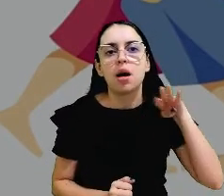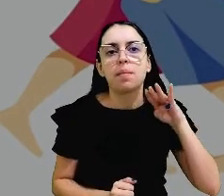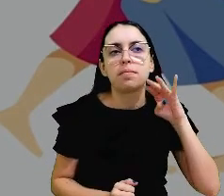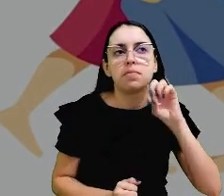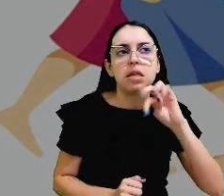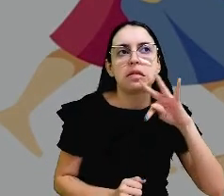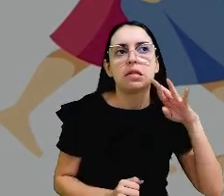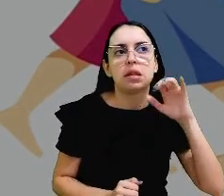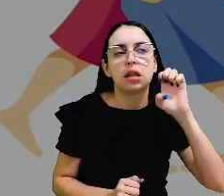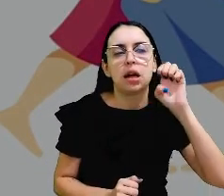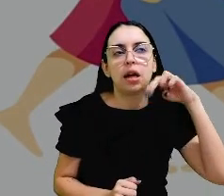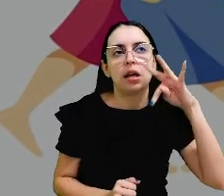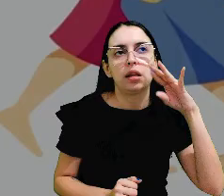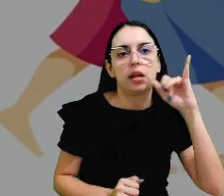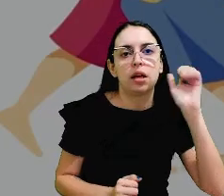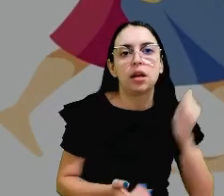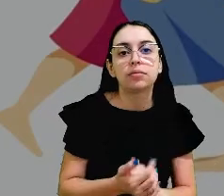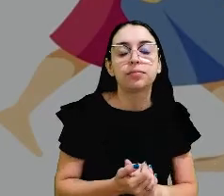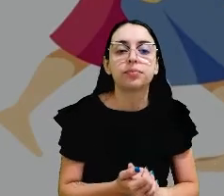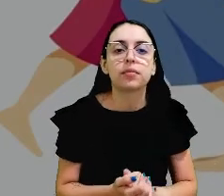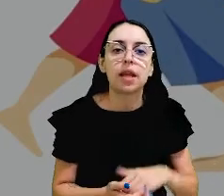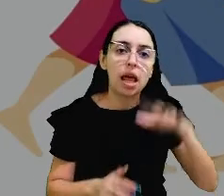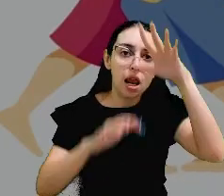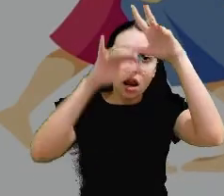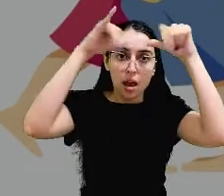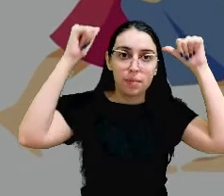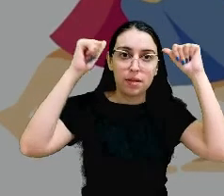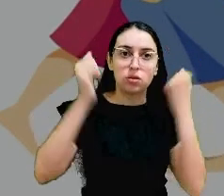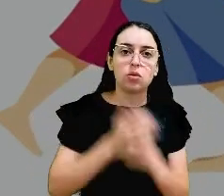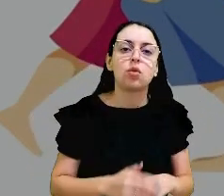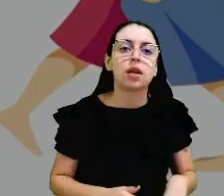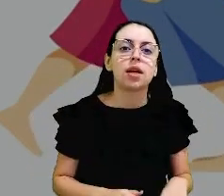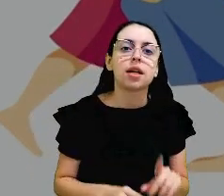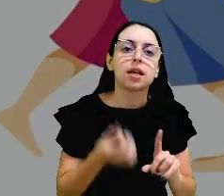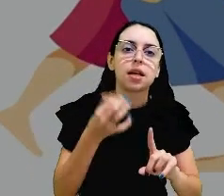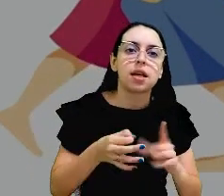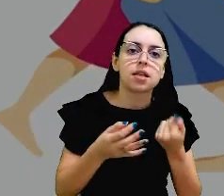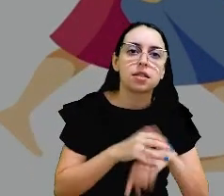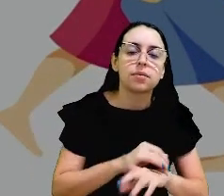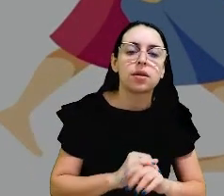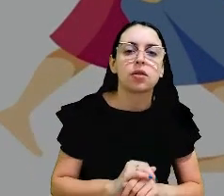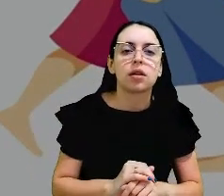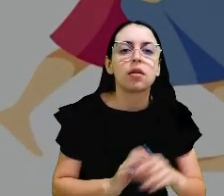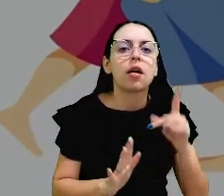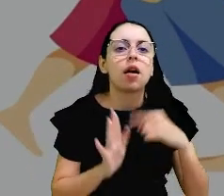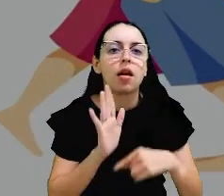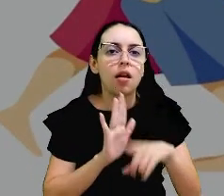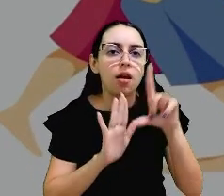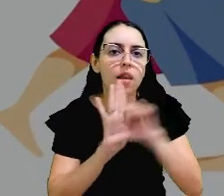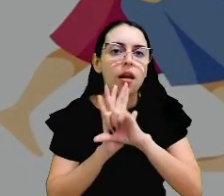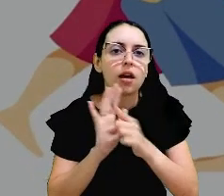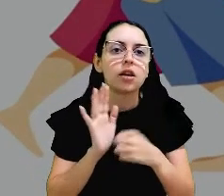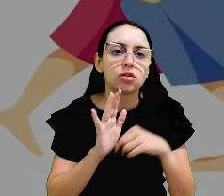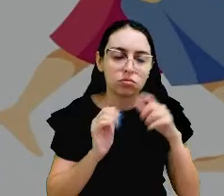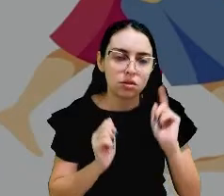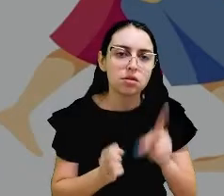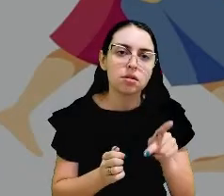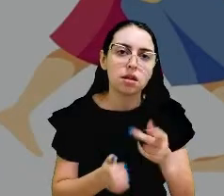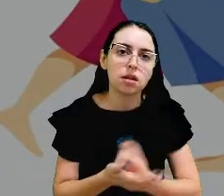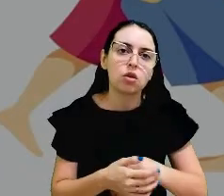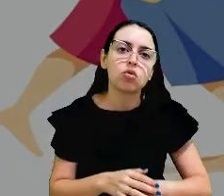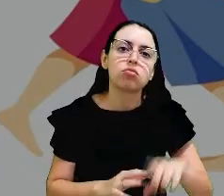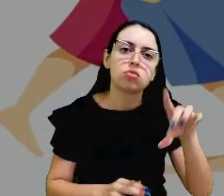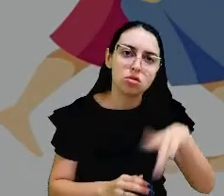no Amazonas, a desembargadora deu uma liminar justamente para manter uma